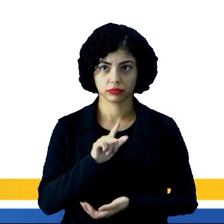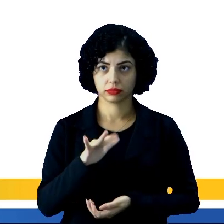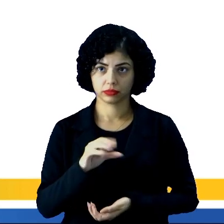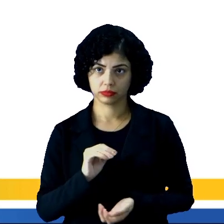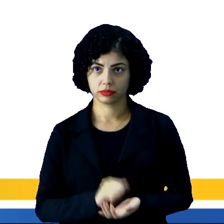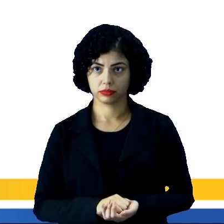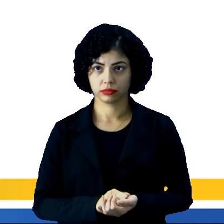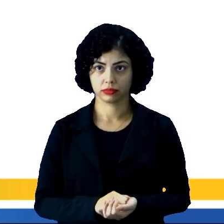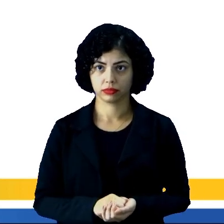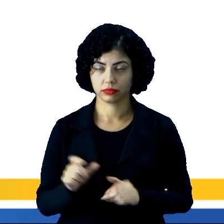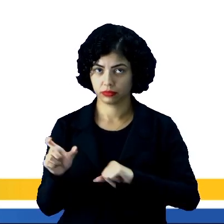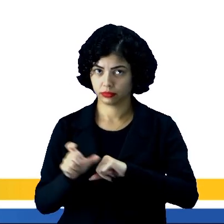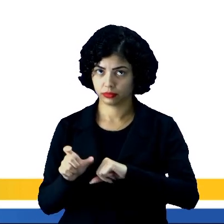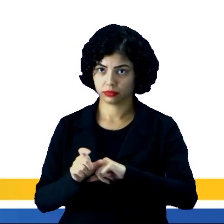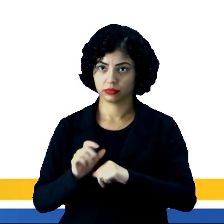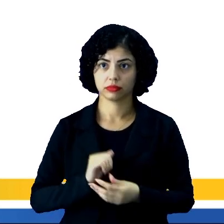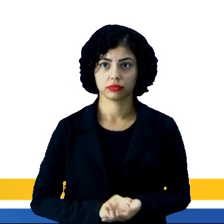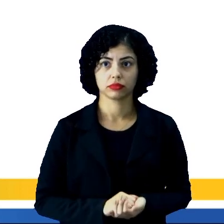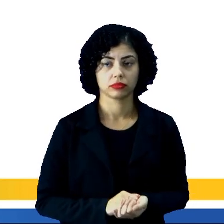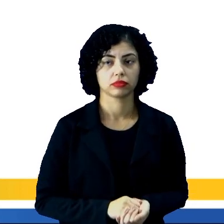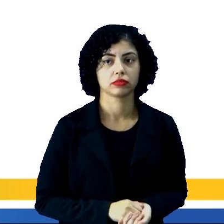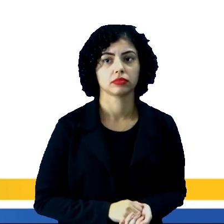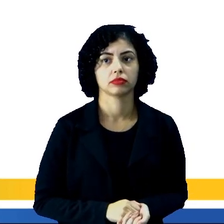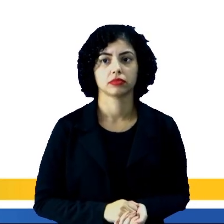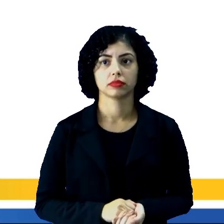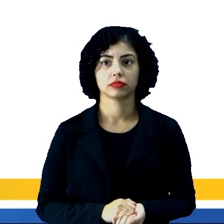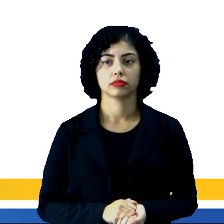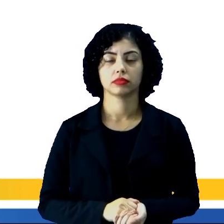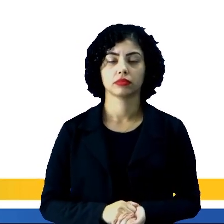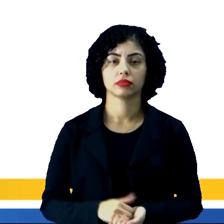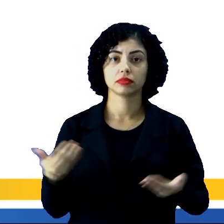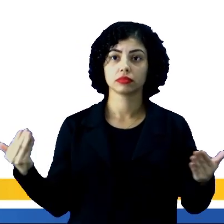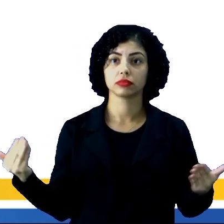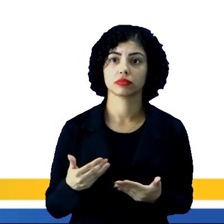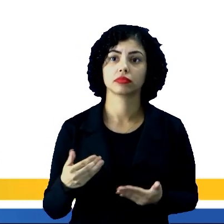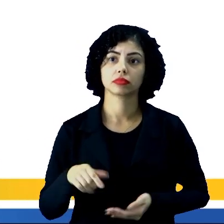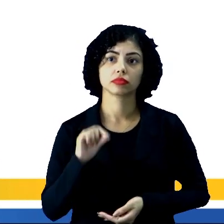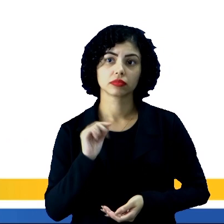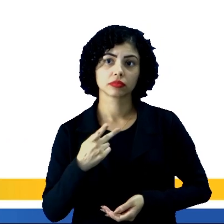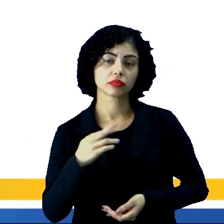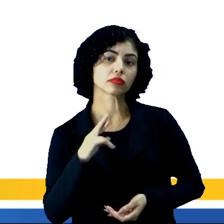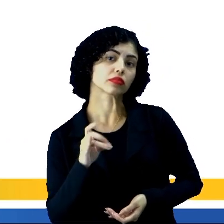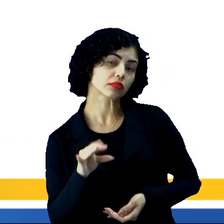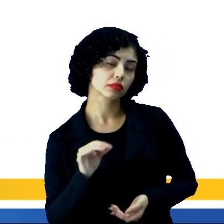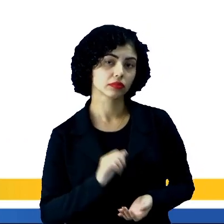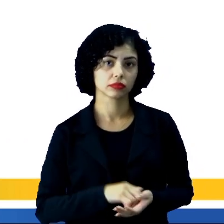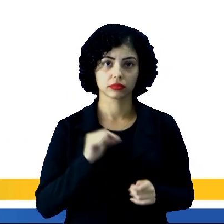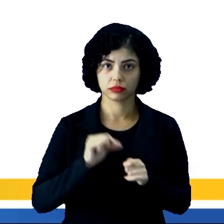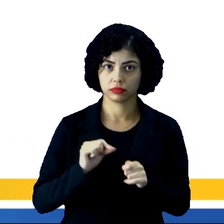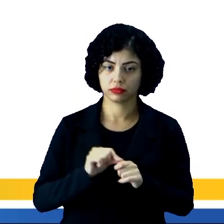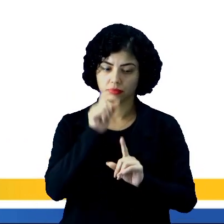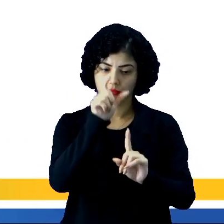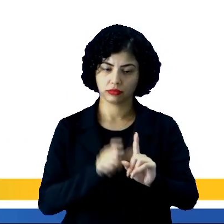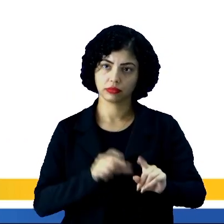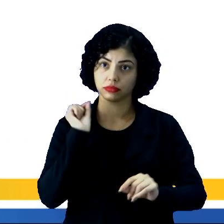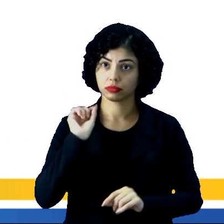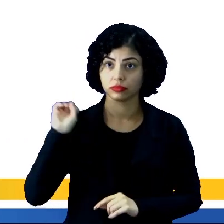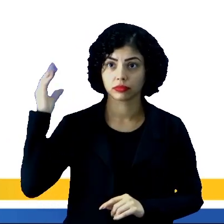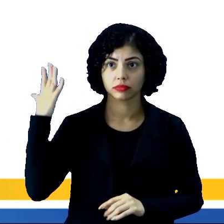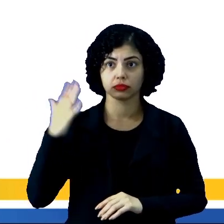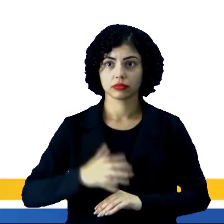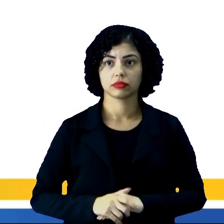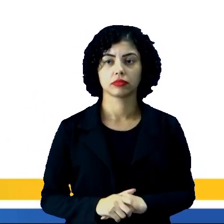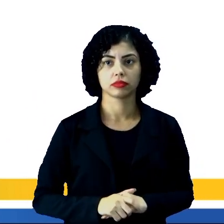foi o Léo Léo sujeito ninguém se discuta agora o que que o predicado faz ele faz referência que aconteceu